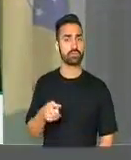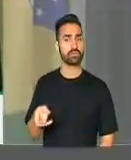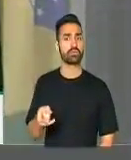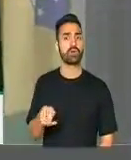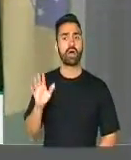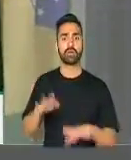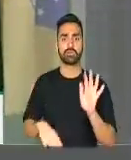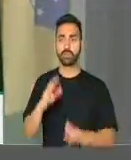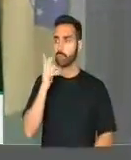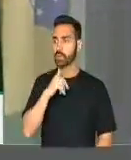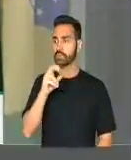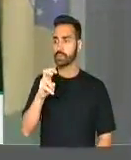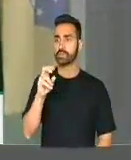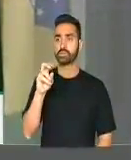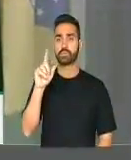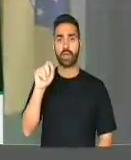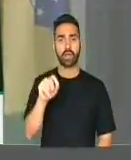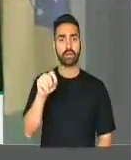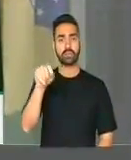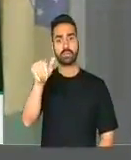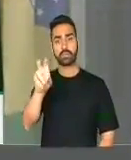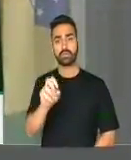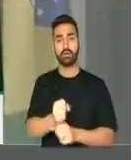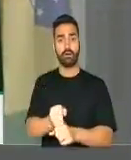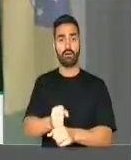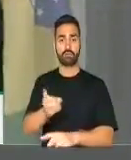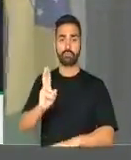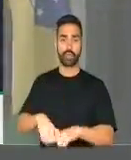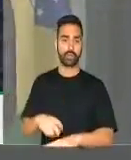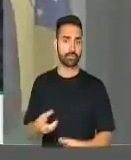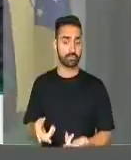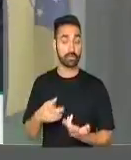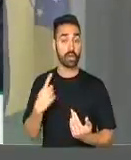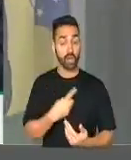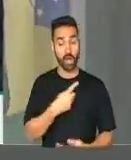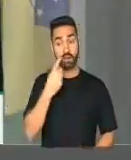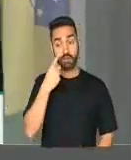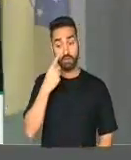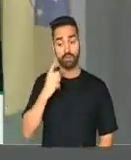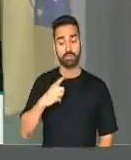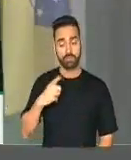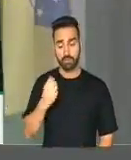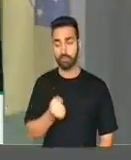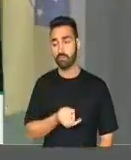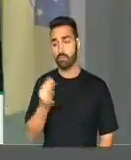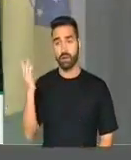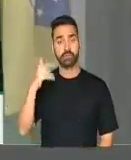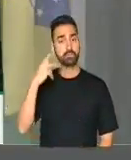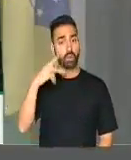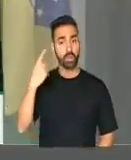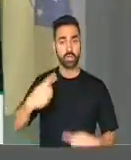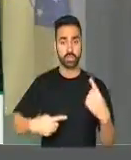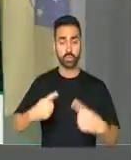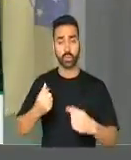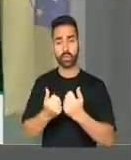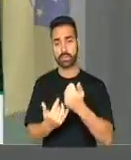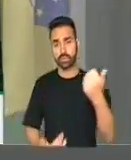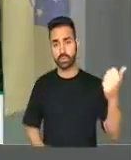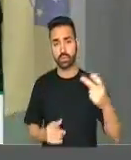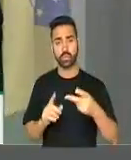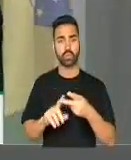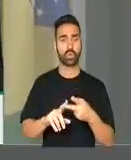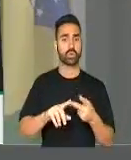vezes 5 10 15 anos na cadeia e nós estamos vendo uma leva de política assessores